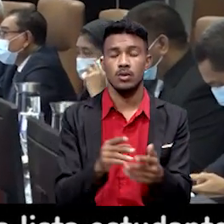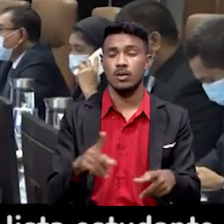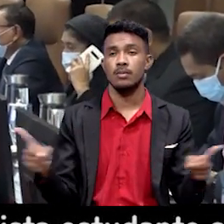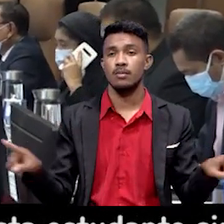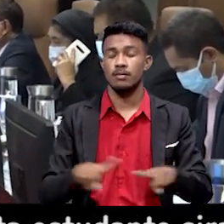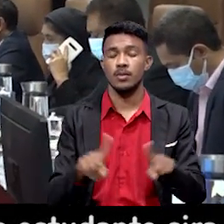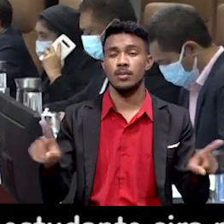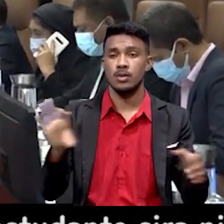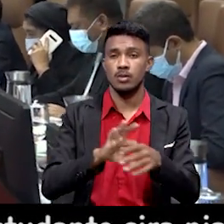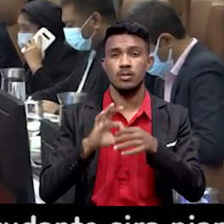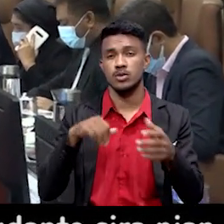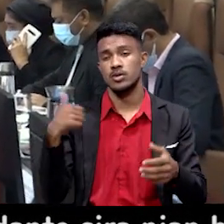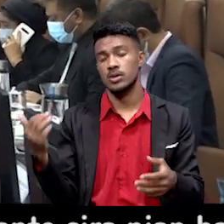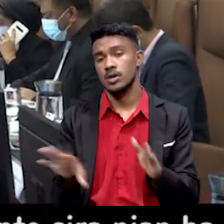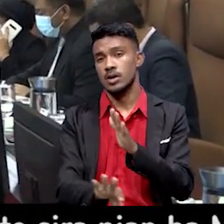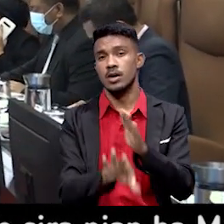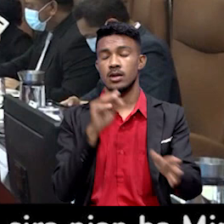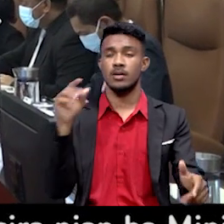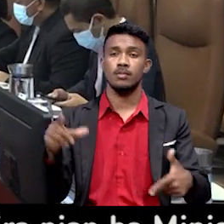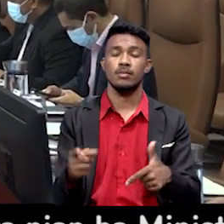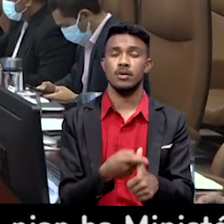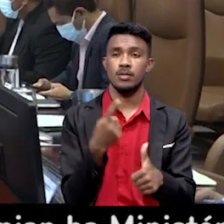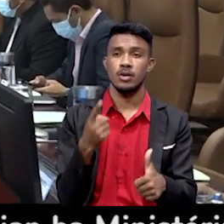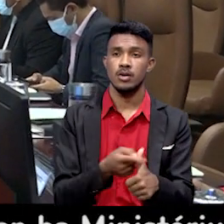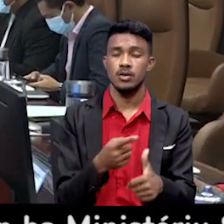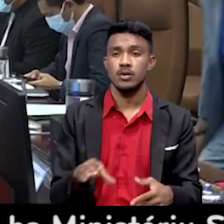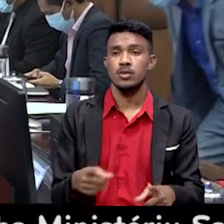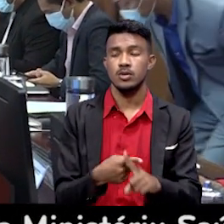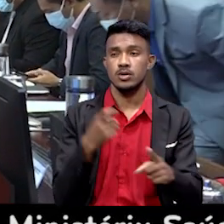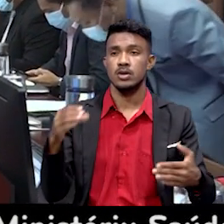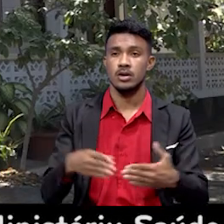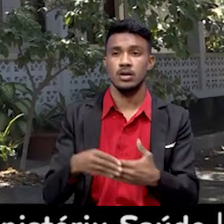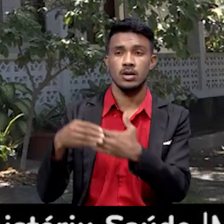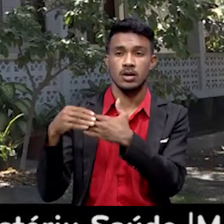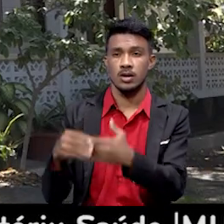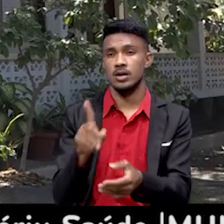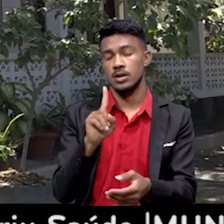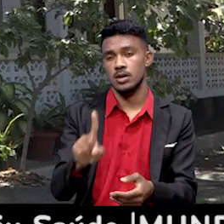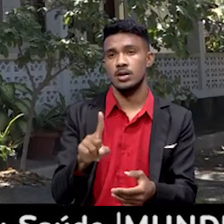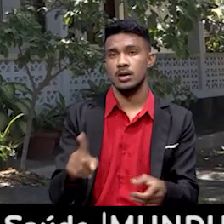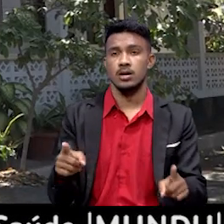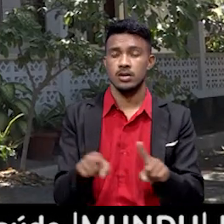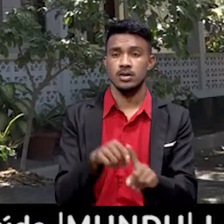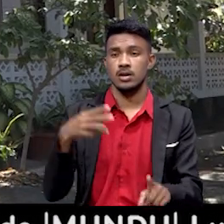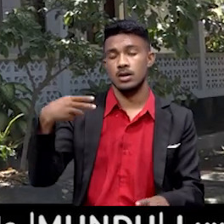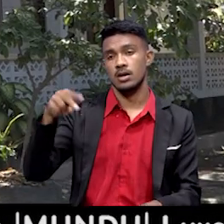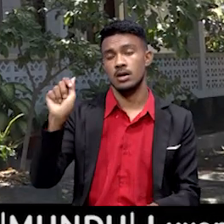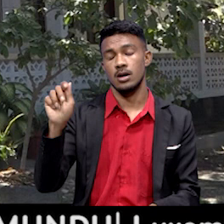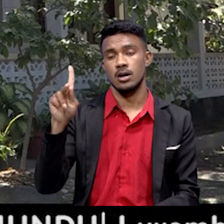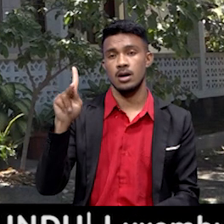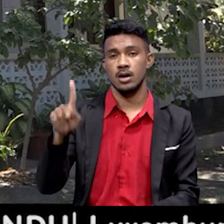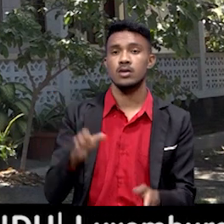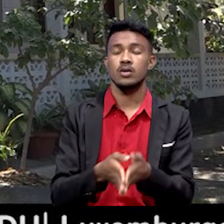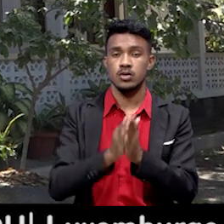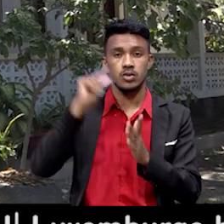no sirane hetam privilegio husi ukun idane. Relaciona ho asunto pensão vitalícia, hak mas husu ba